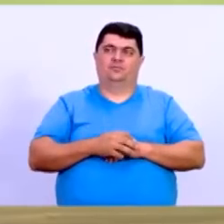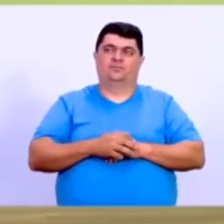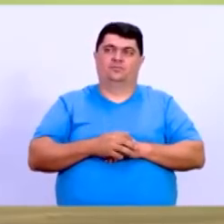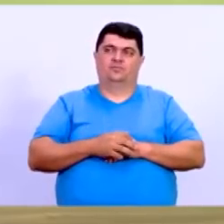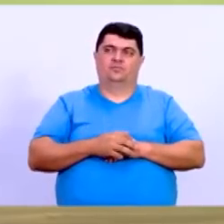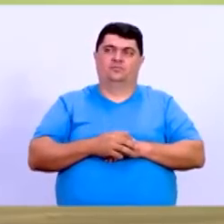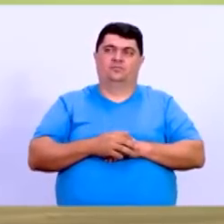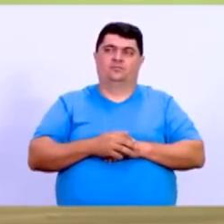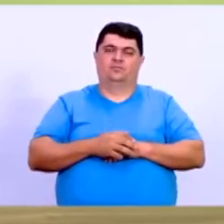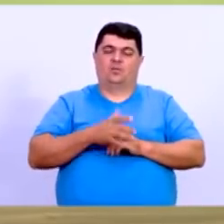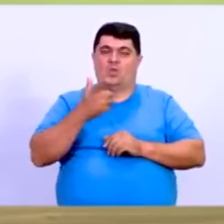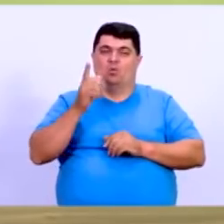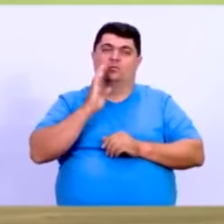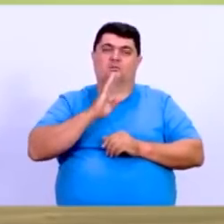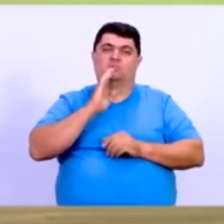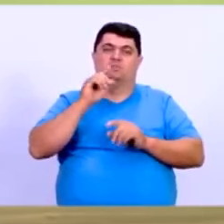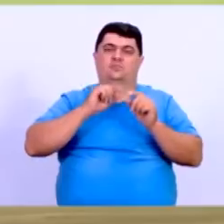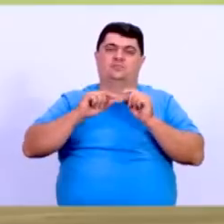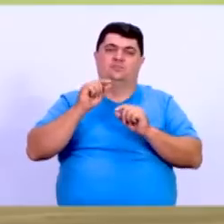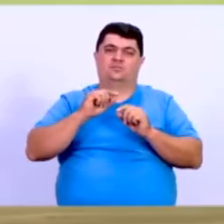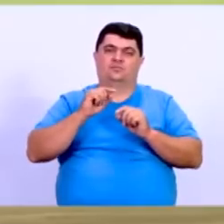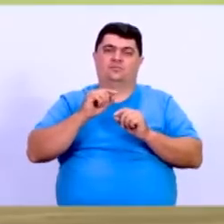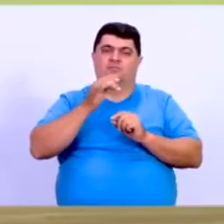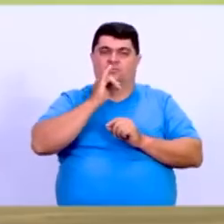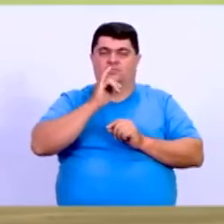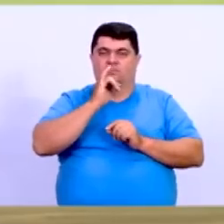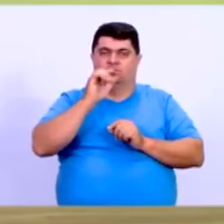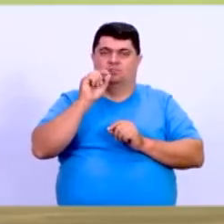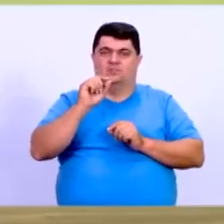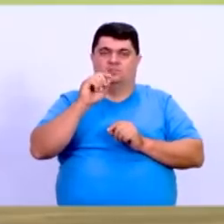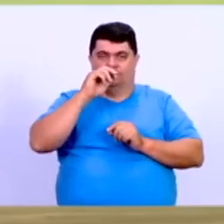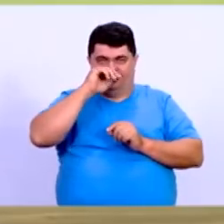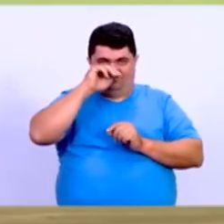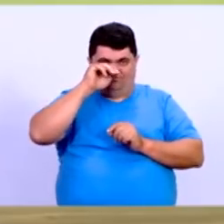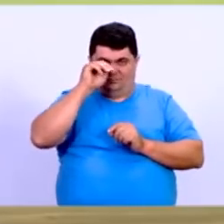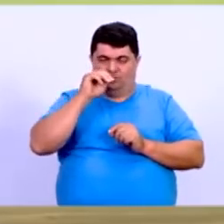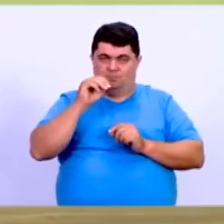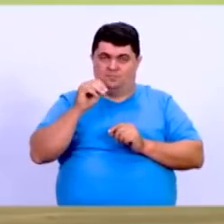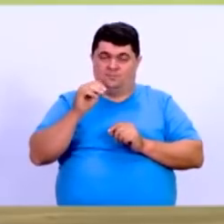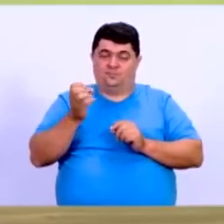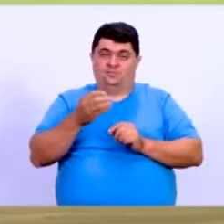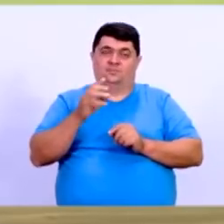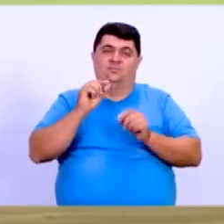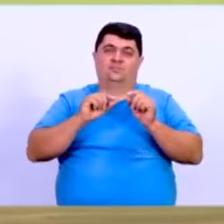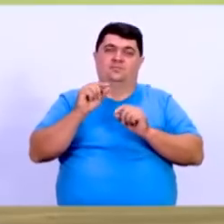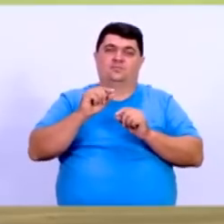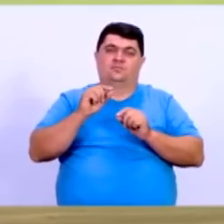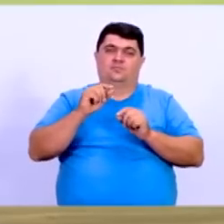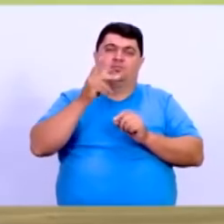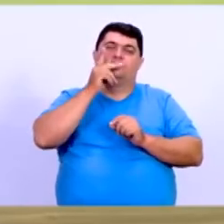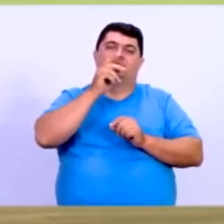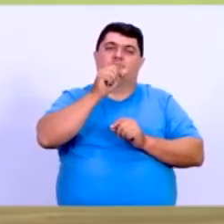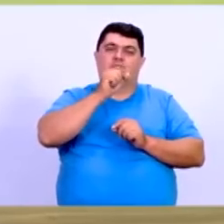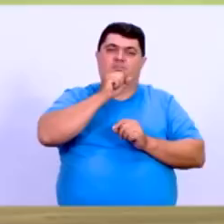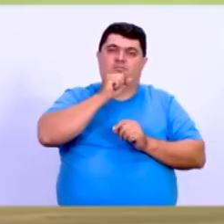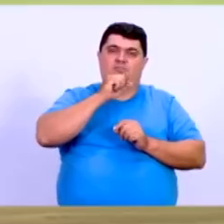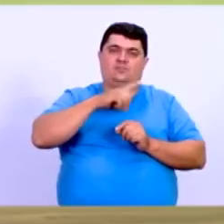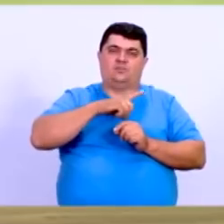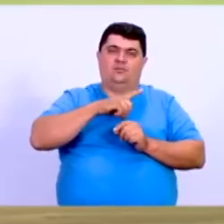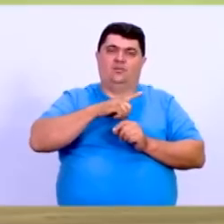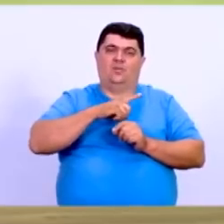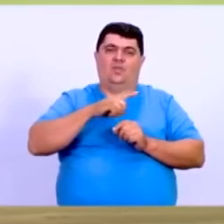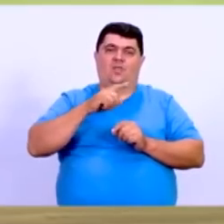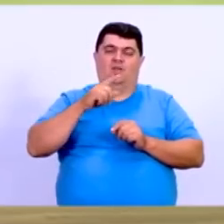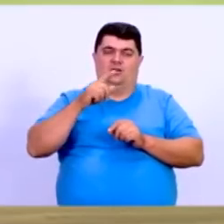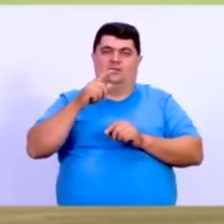né? Outra coisa interessante, pessoal, como exemplo de rede, está muito em moda, nós fizemos em Porto Velho aqui uma rede de vídeo